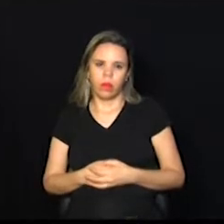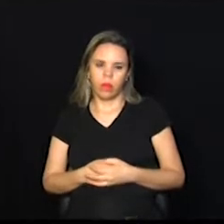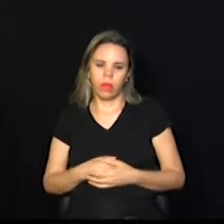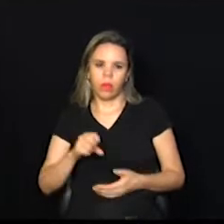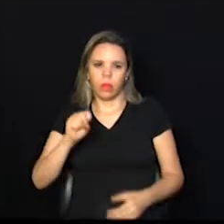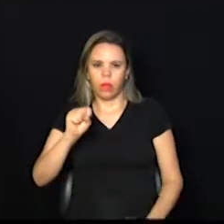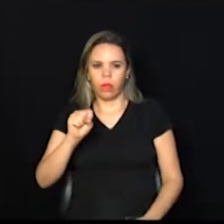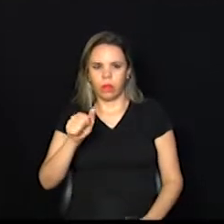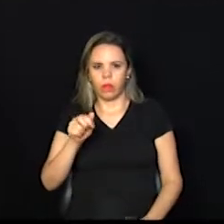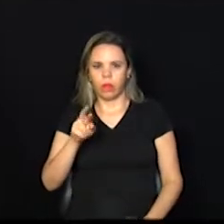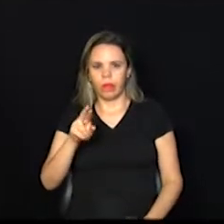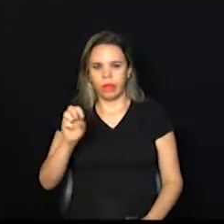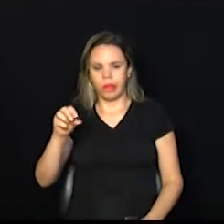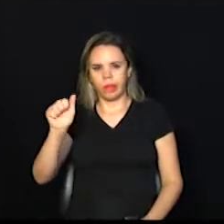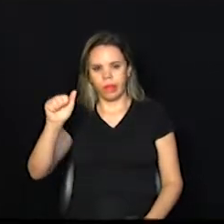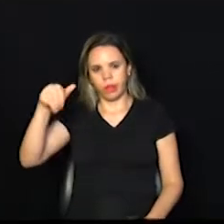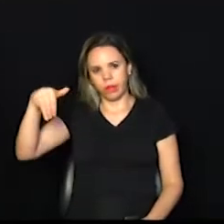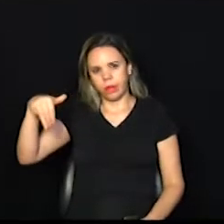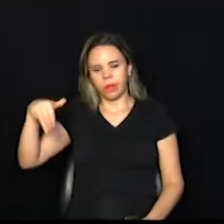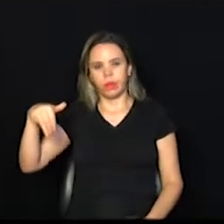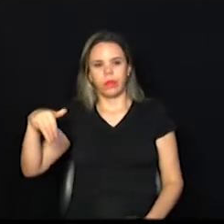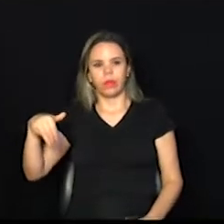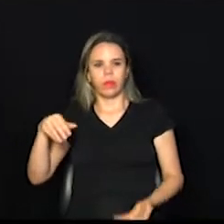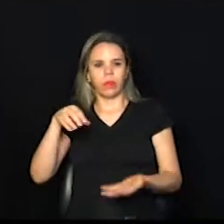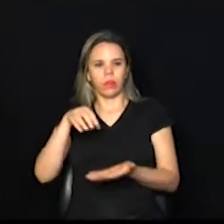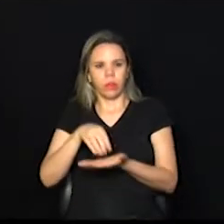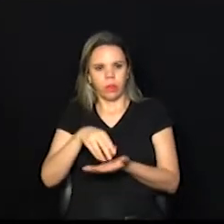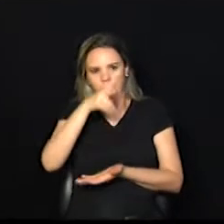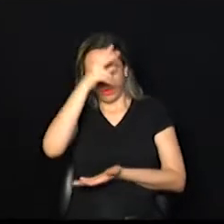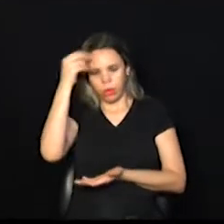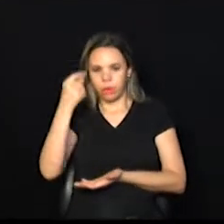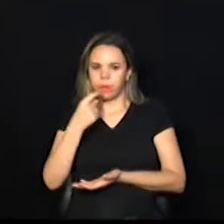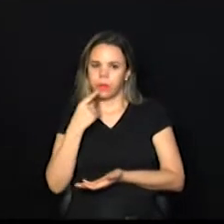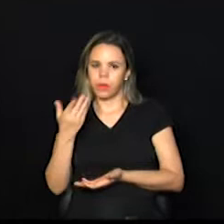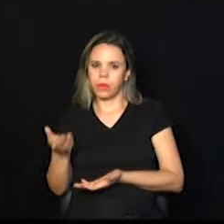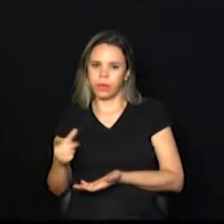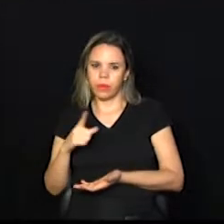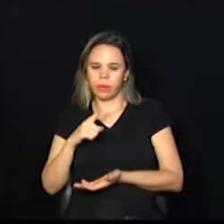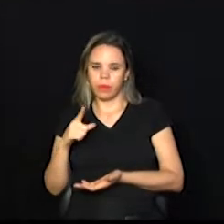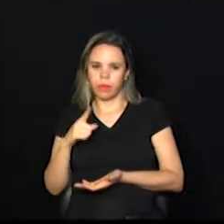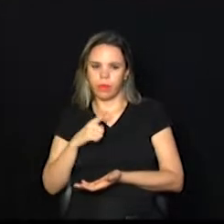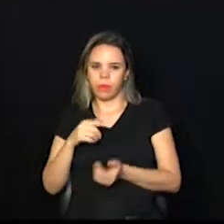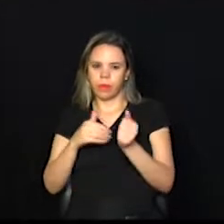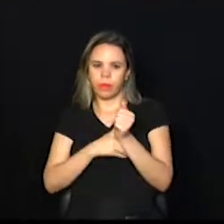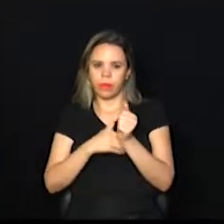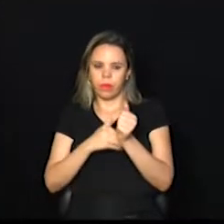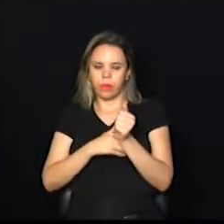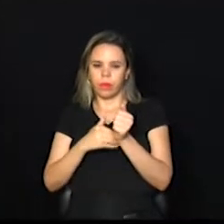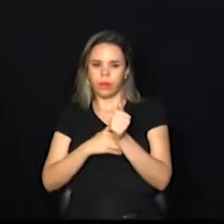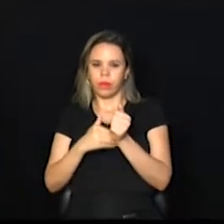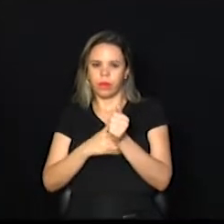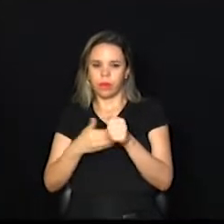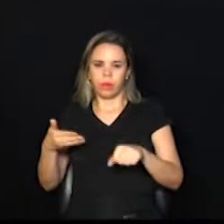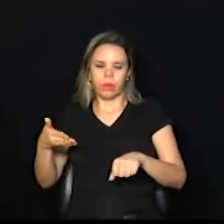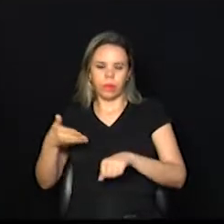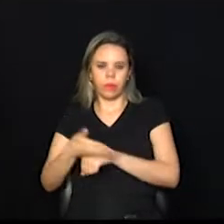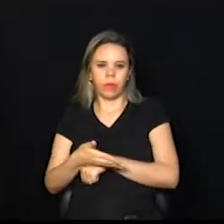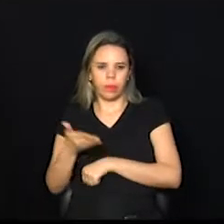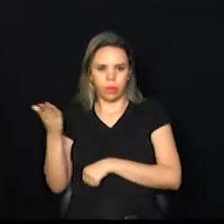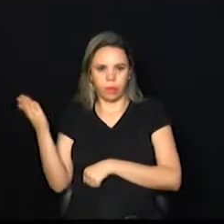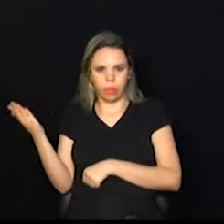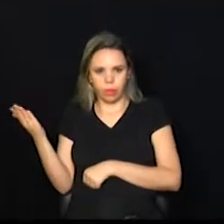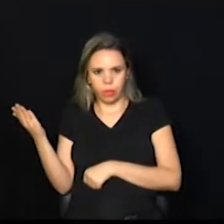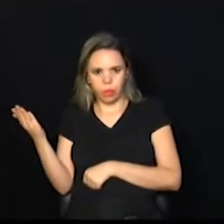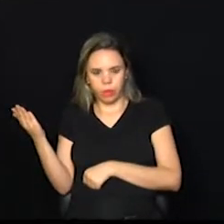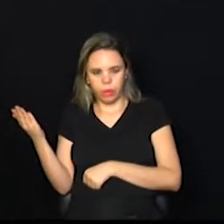SARAEM é um equipamento da Prefeitura de Campinas, ele tem um caráter sigiloso. Né? Para entrar no